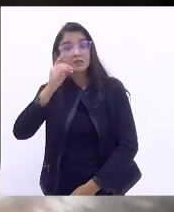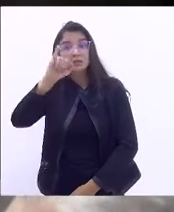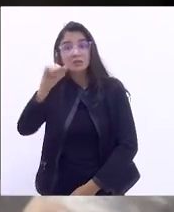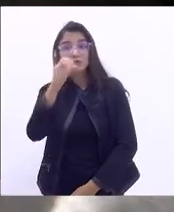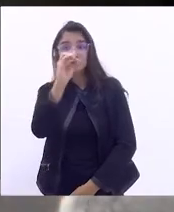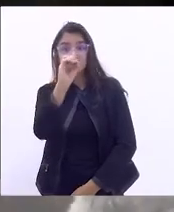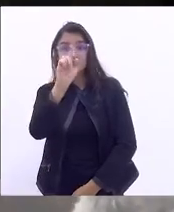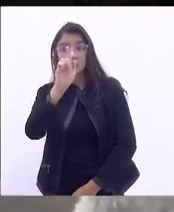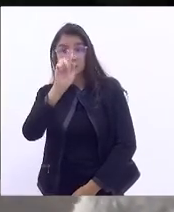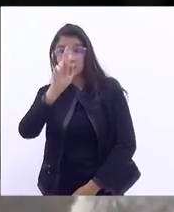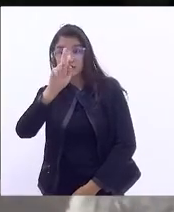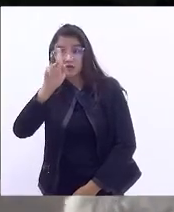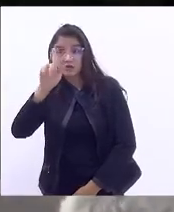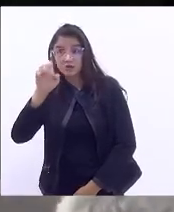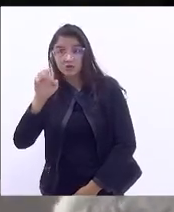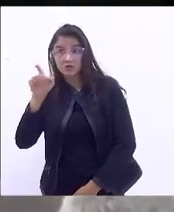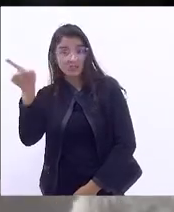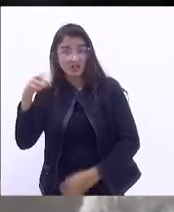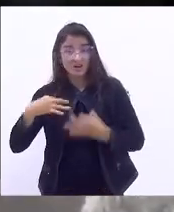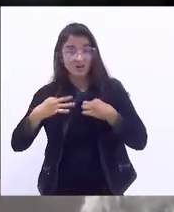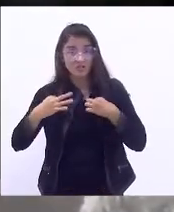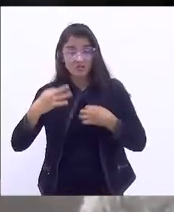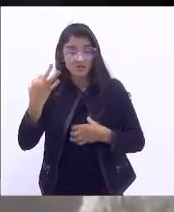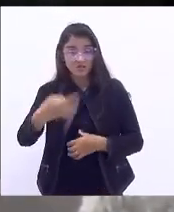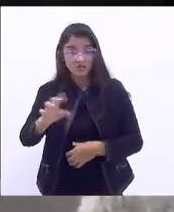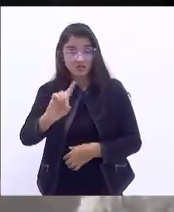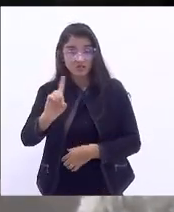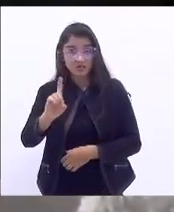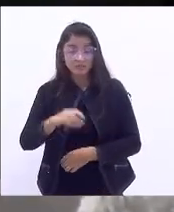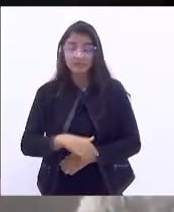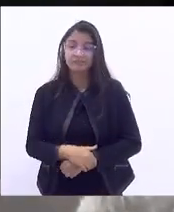estava vestido adequado, estava aqui no plenário e não votou.